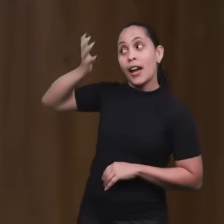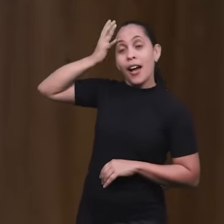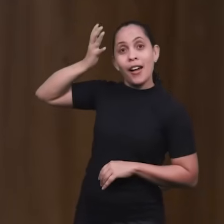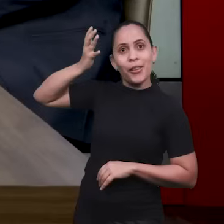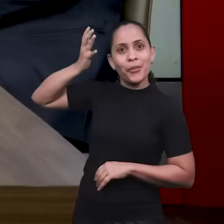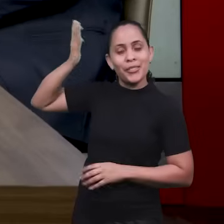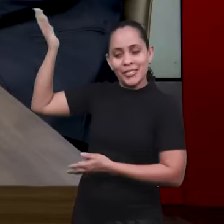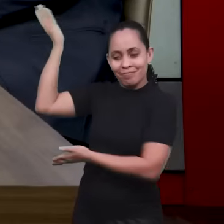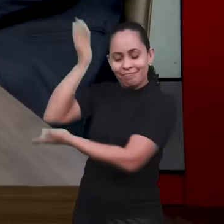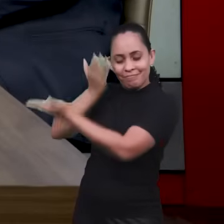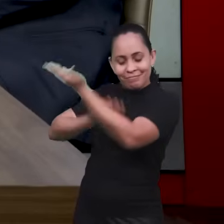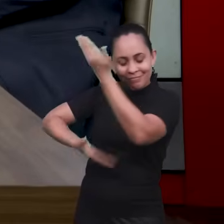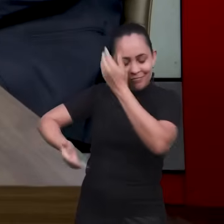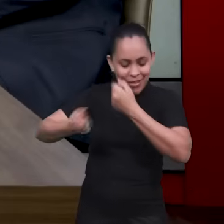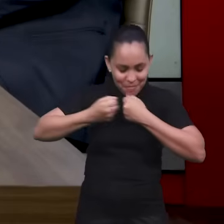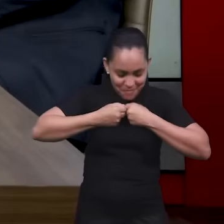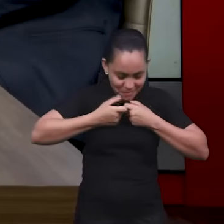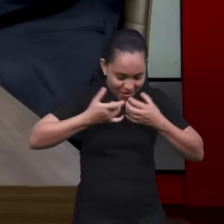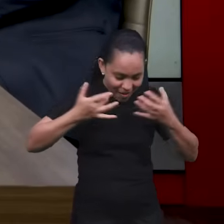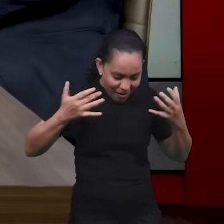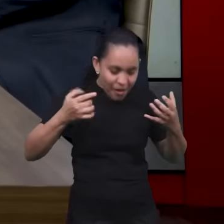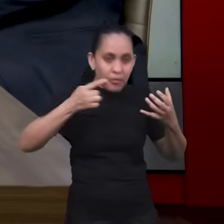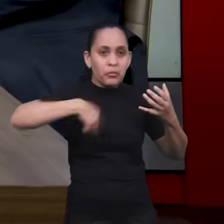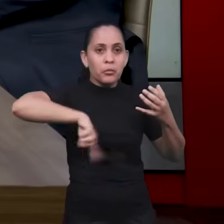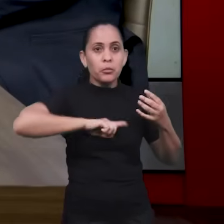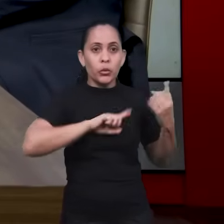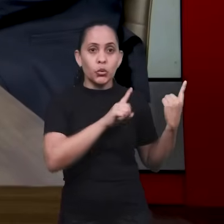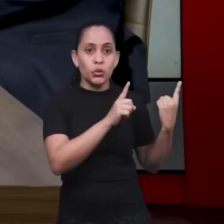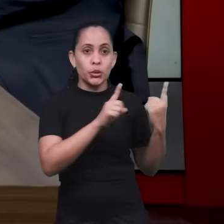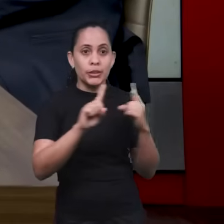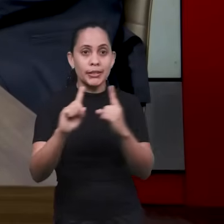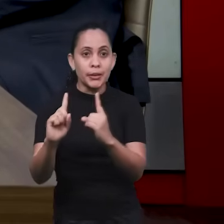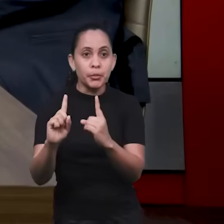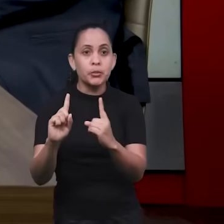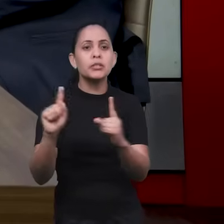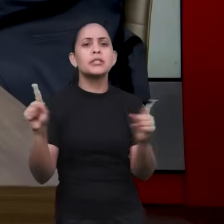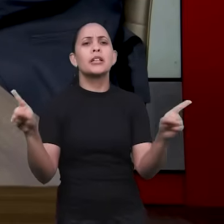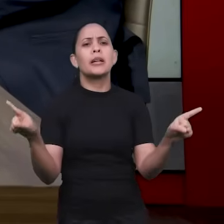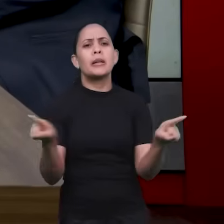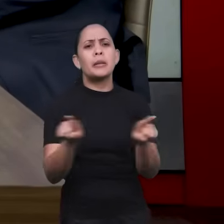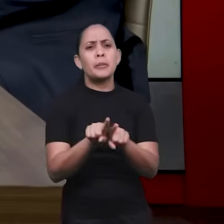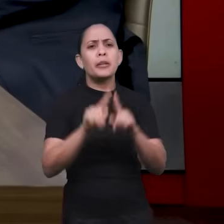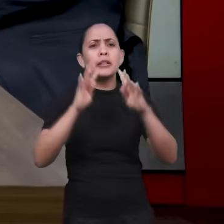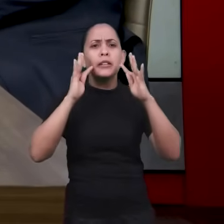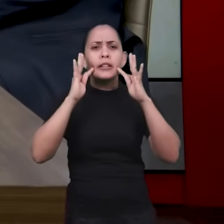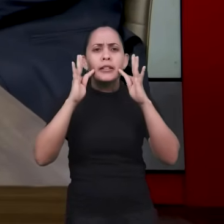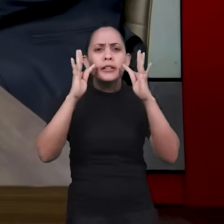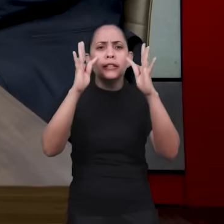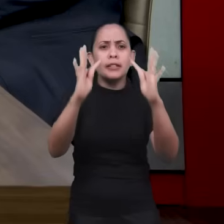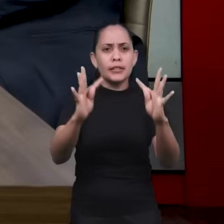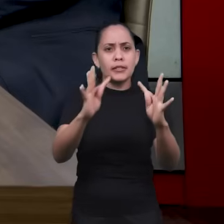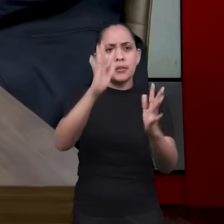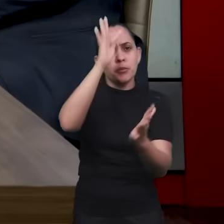que modo a luz de Jesus seria refletida por